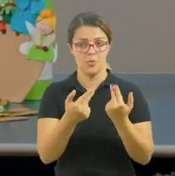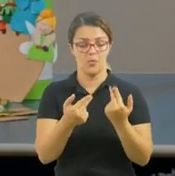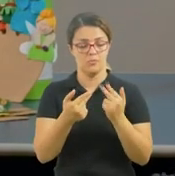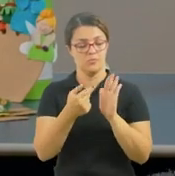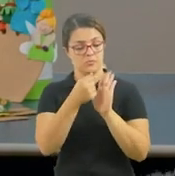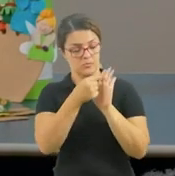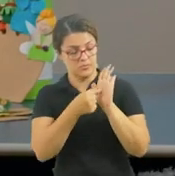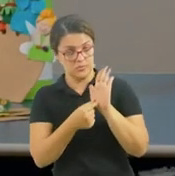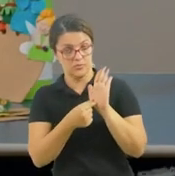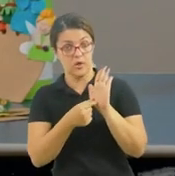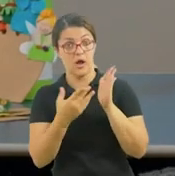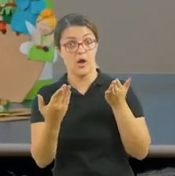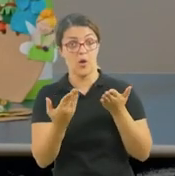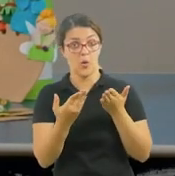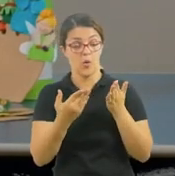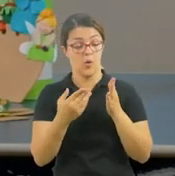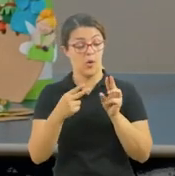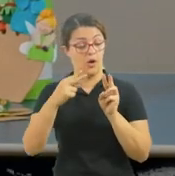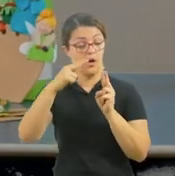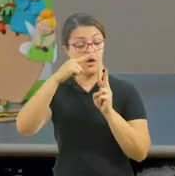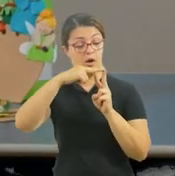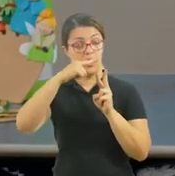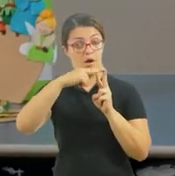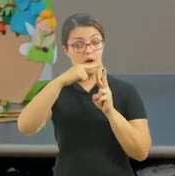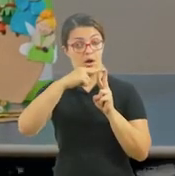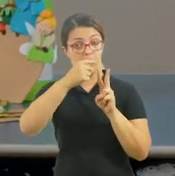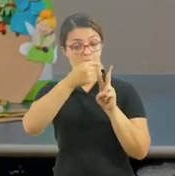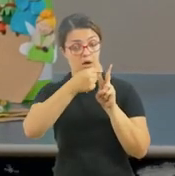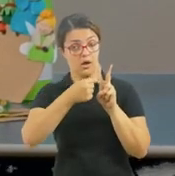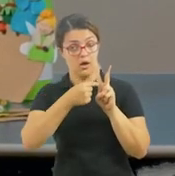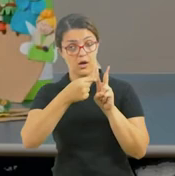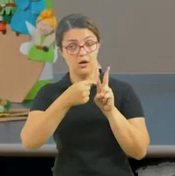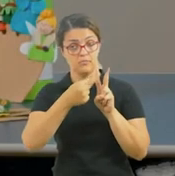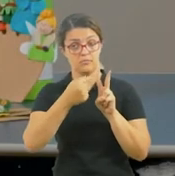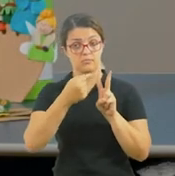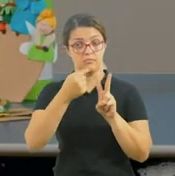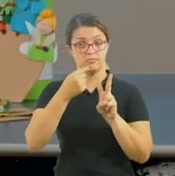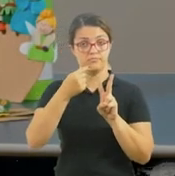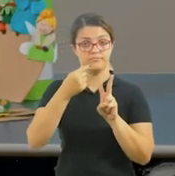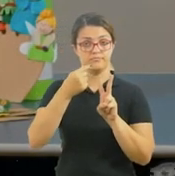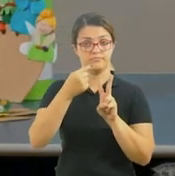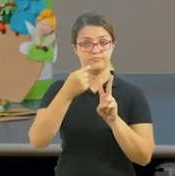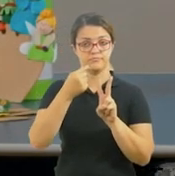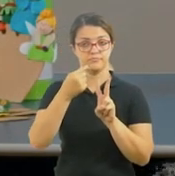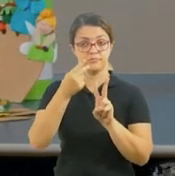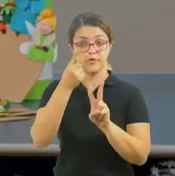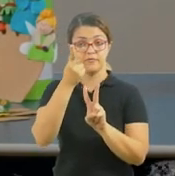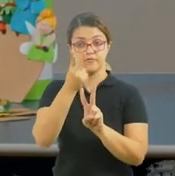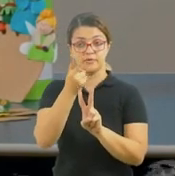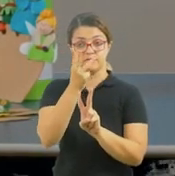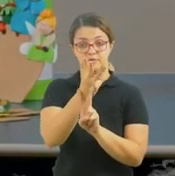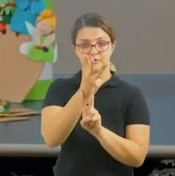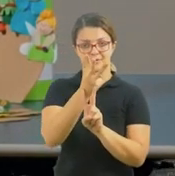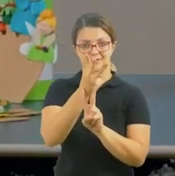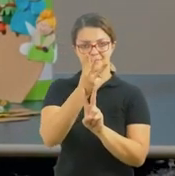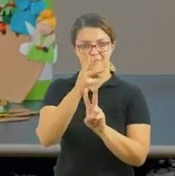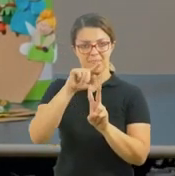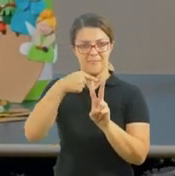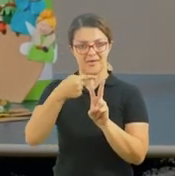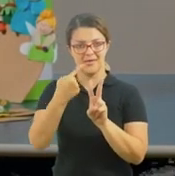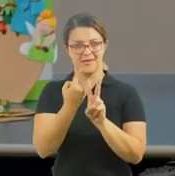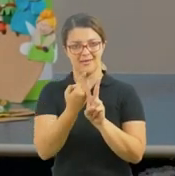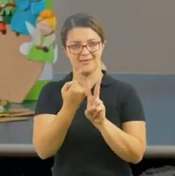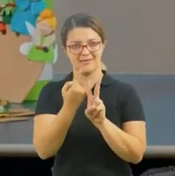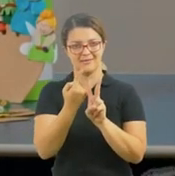Vocês vão agora somar a dezena, porque o número completo é 23 mais 15. Então, vocês vão